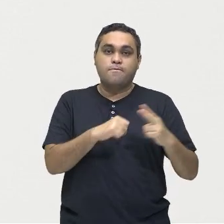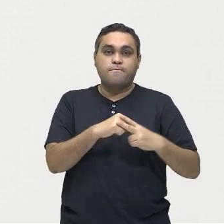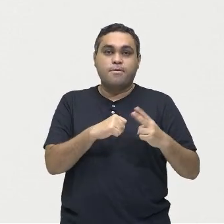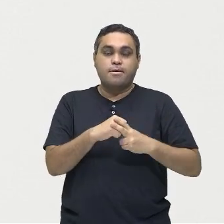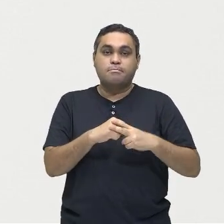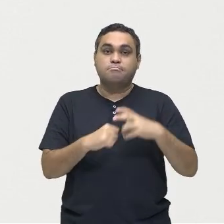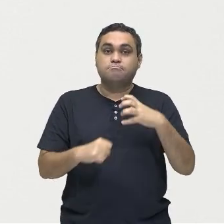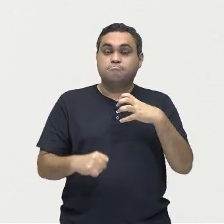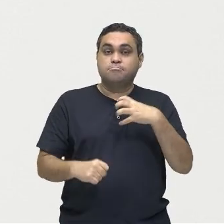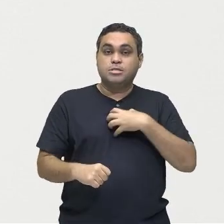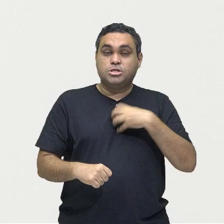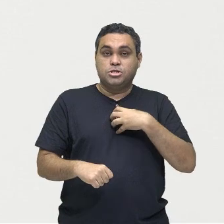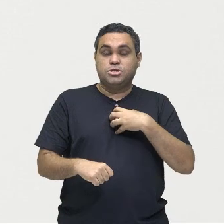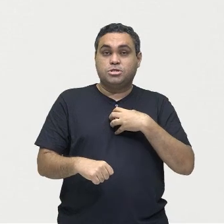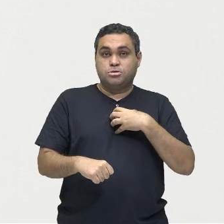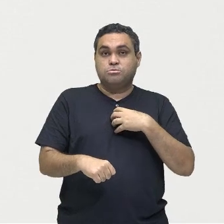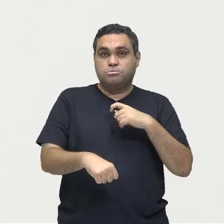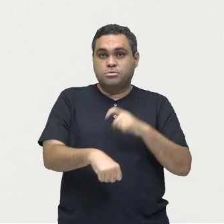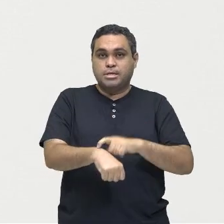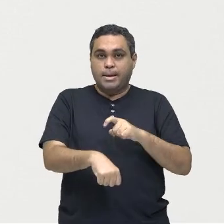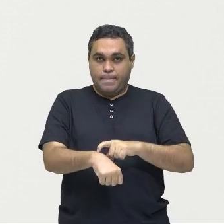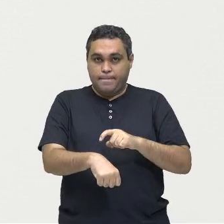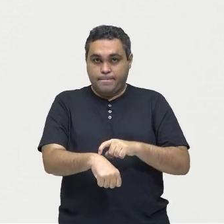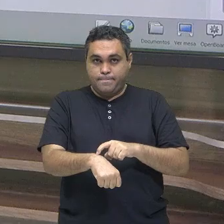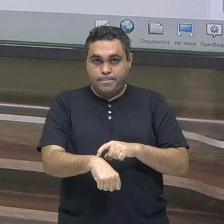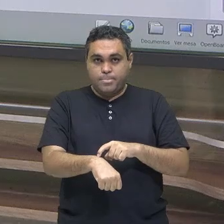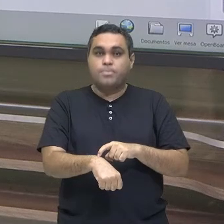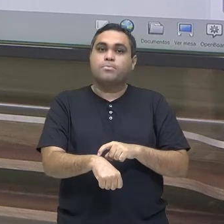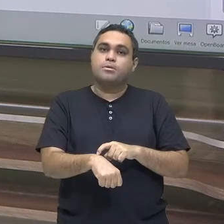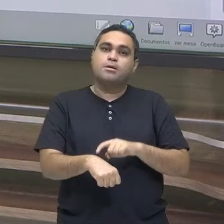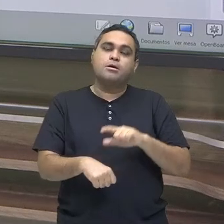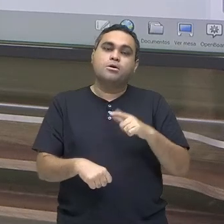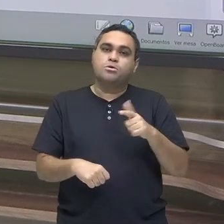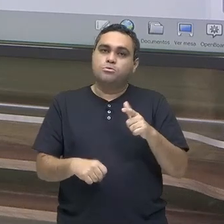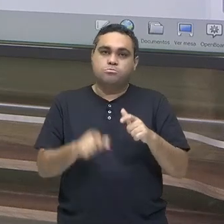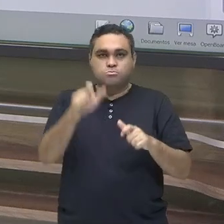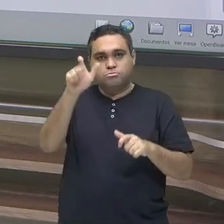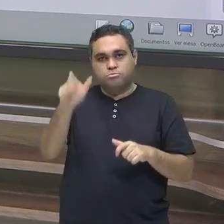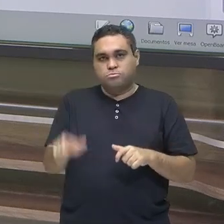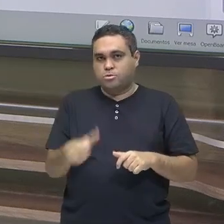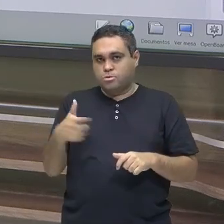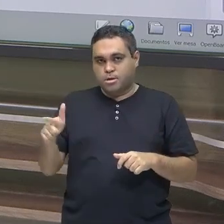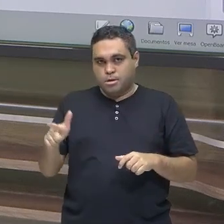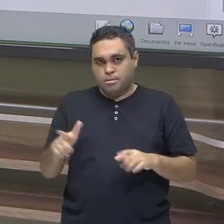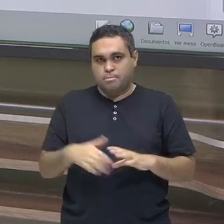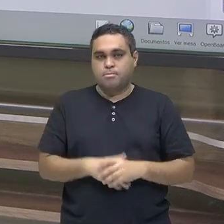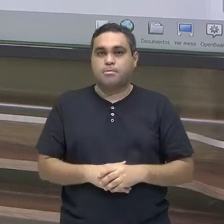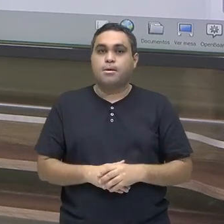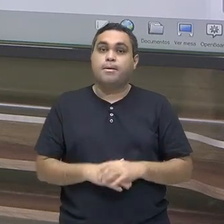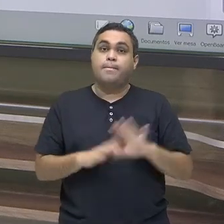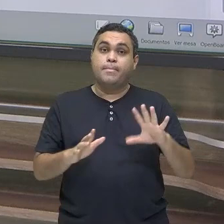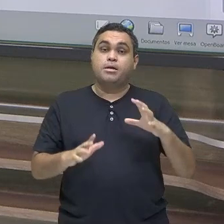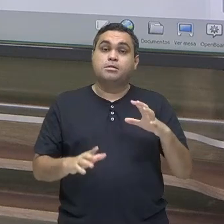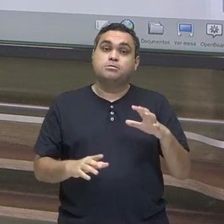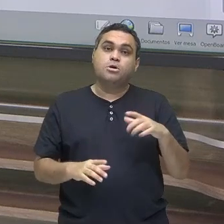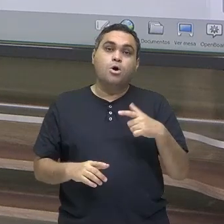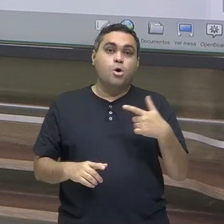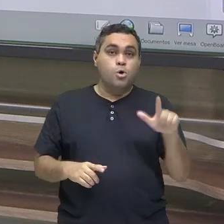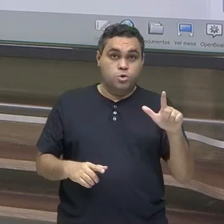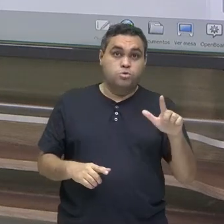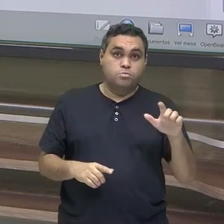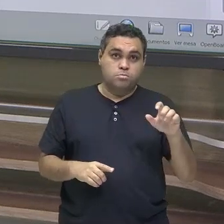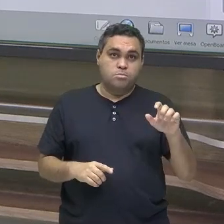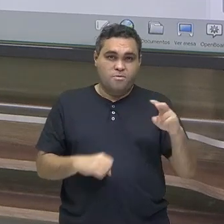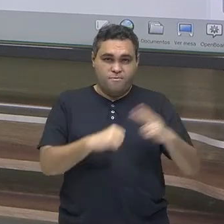tempo, não possui sujeito. Então, o verbo ser nunca possui sujeito, professora? Possui, com outros sentidos. Nesse aqui, não. Nesse que